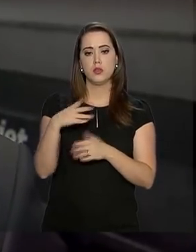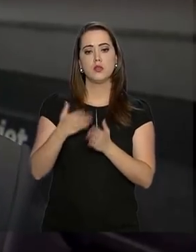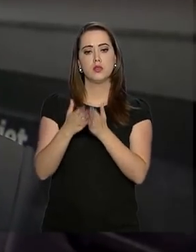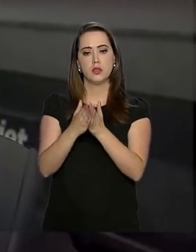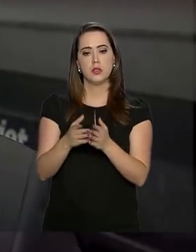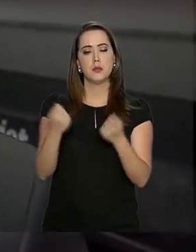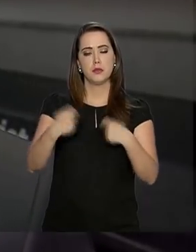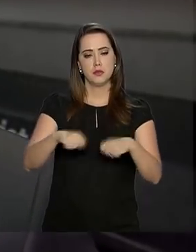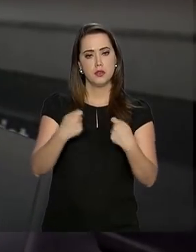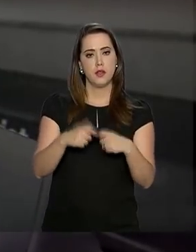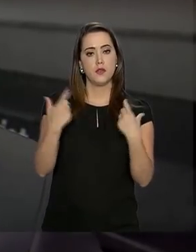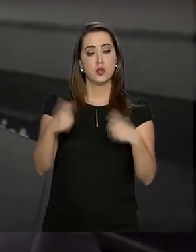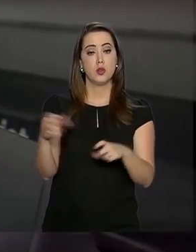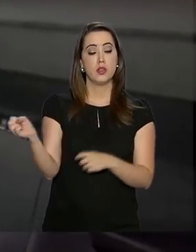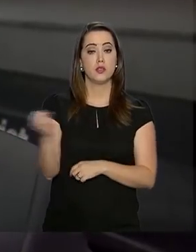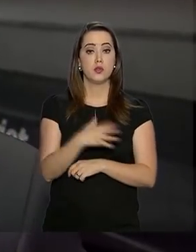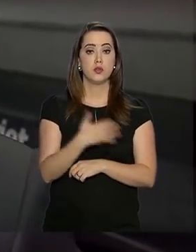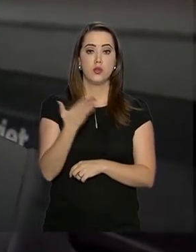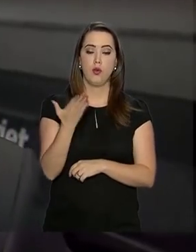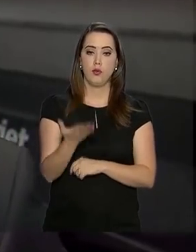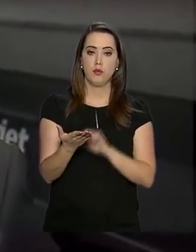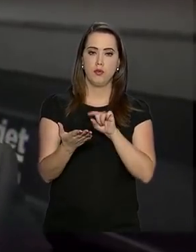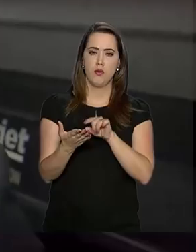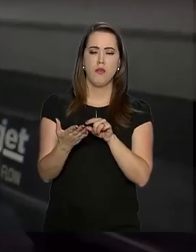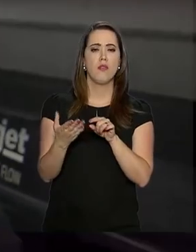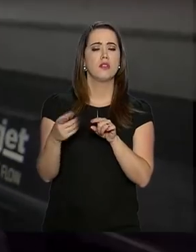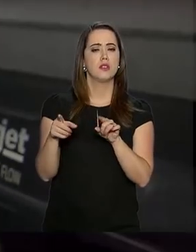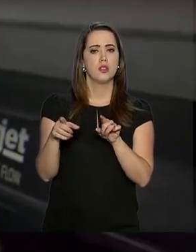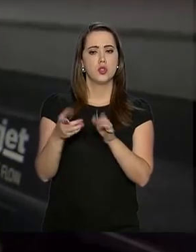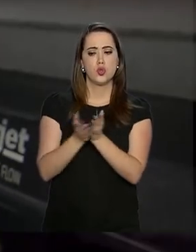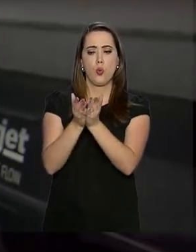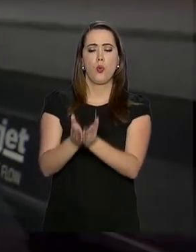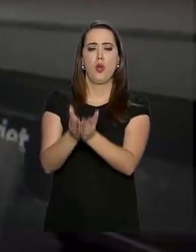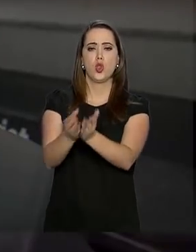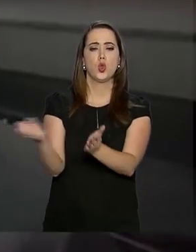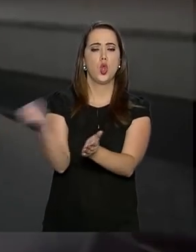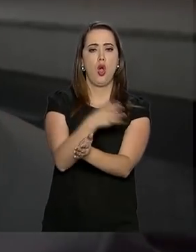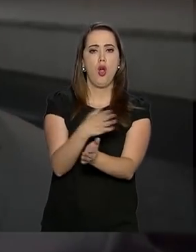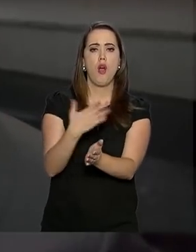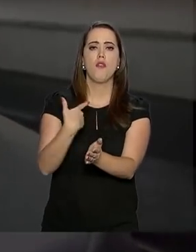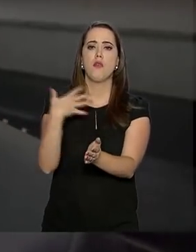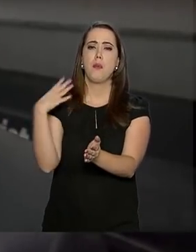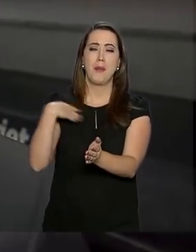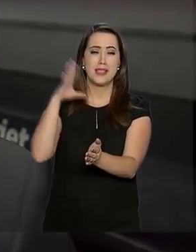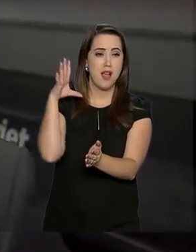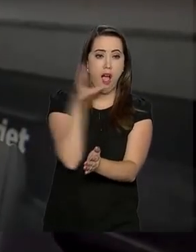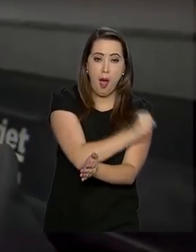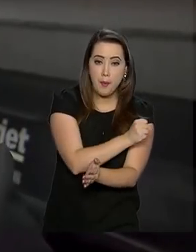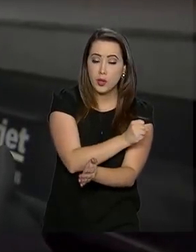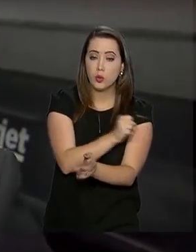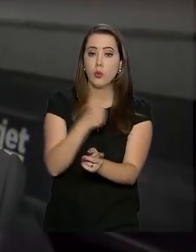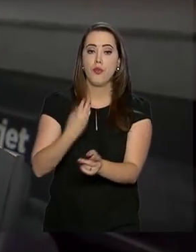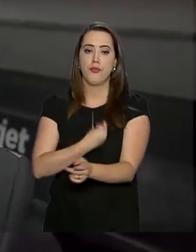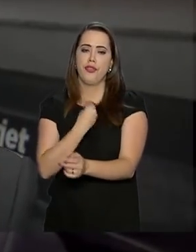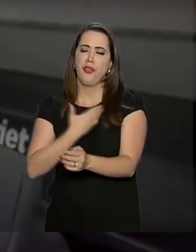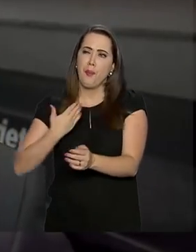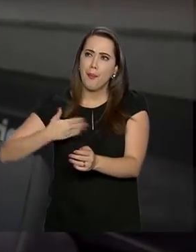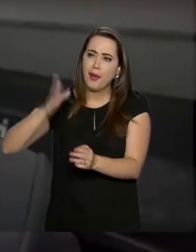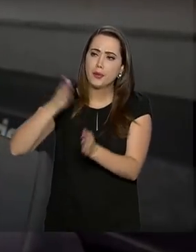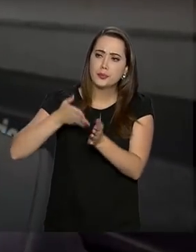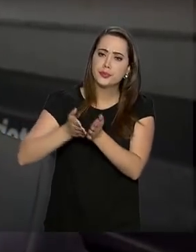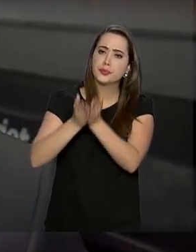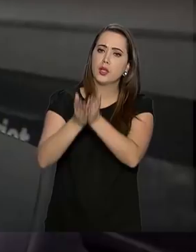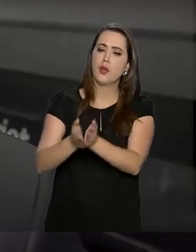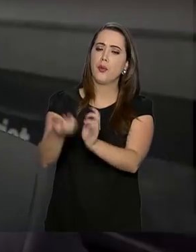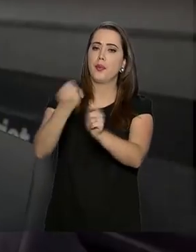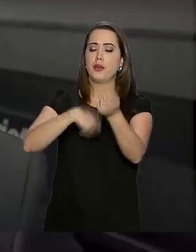precisava de embarcações mais modernas, mais velozes, com um tempo de vida maior, ou seja, uma economia muito grande,